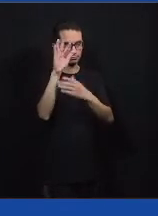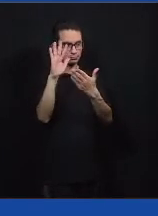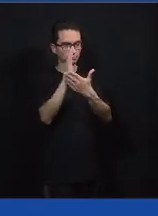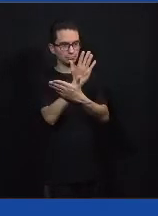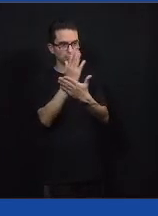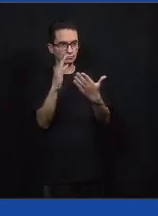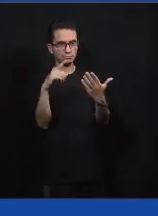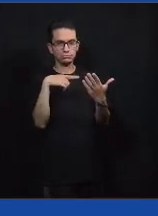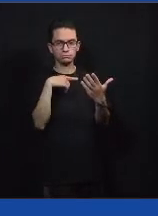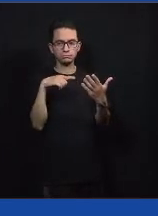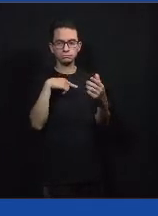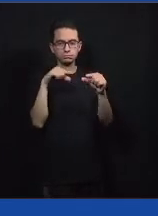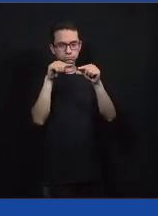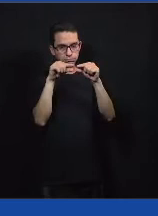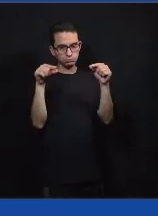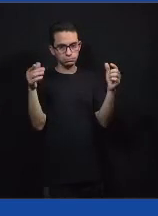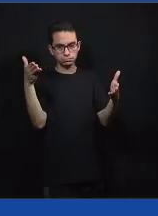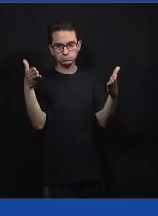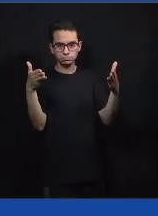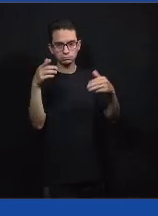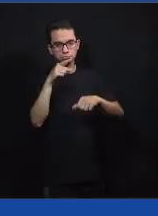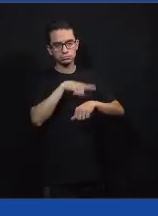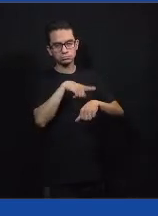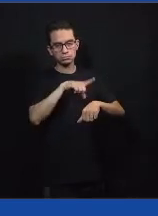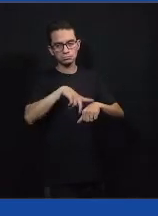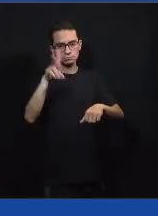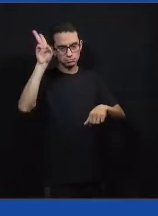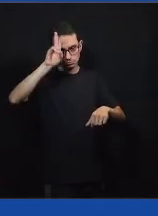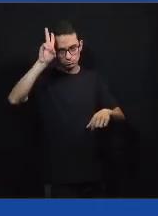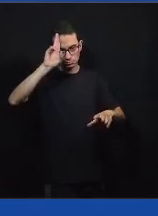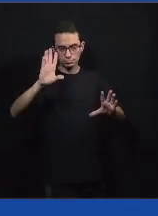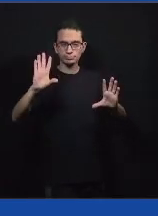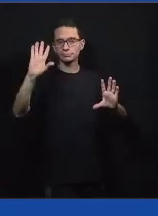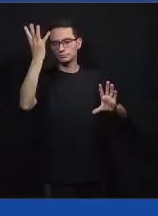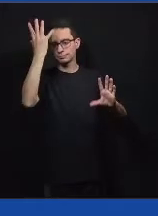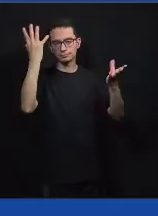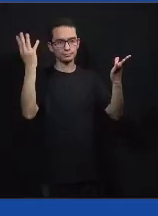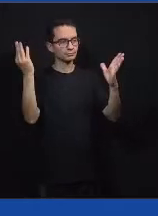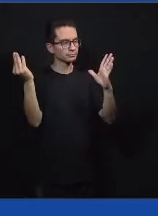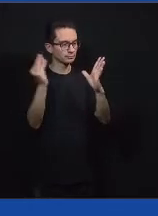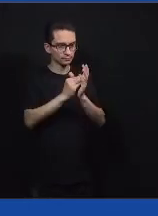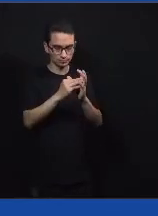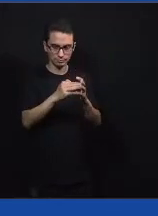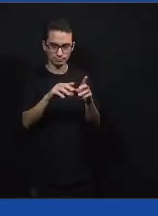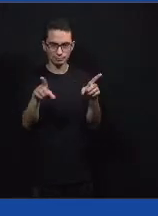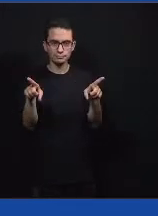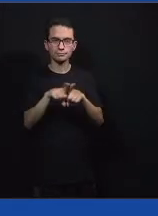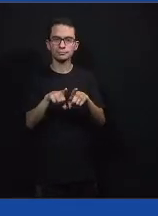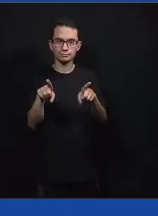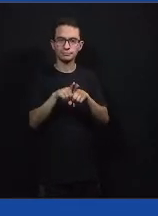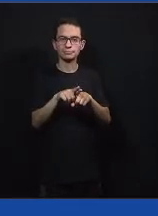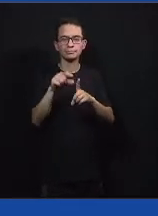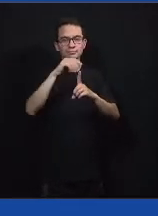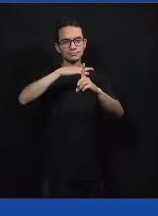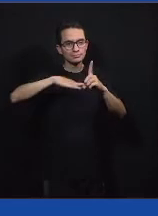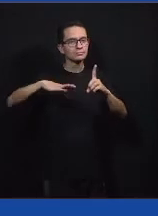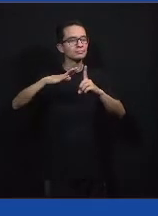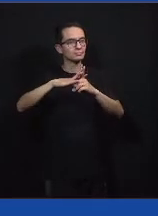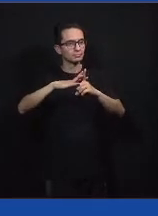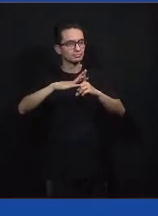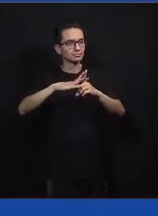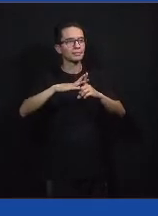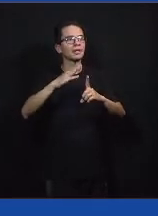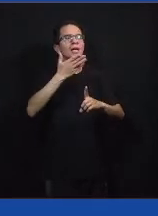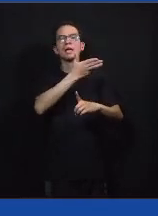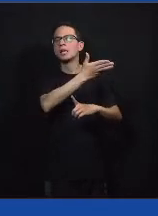pela linha do tempo e acontecimentos históricos relacionados à política relacionados a movimentos sociais e é que